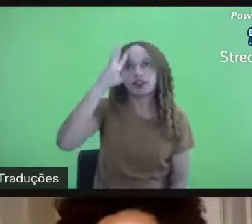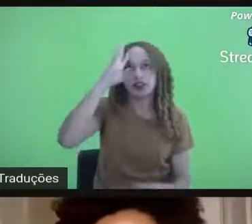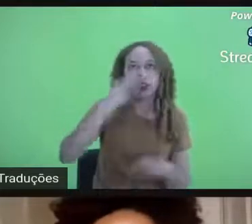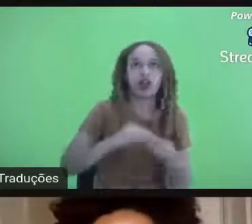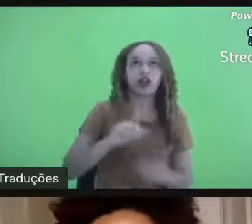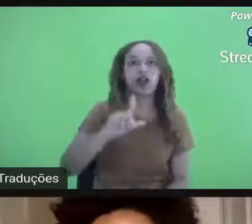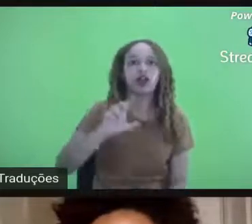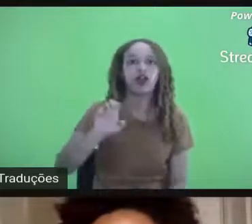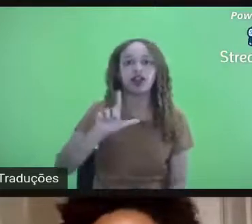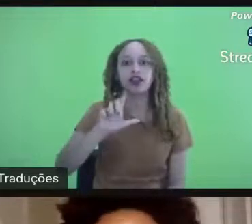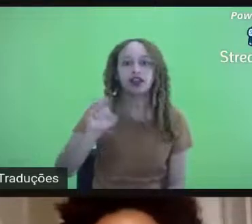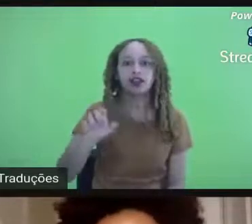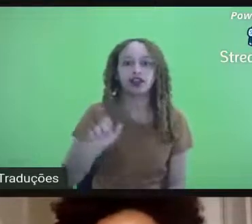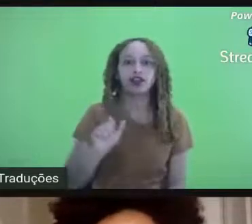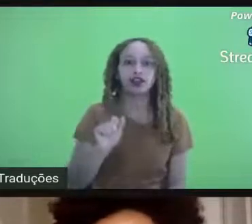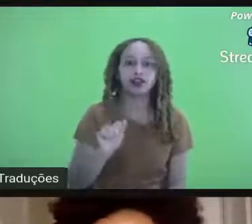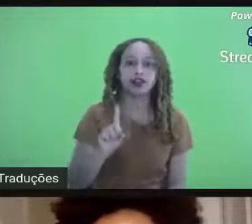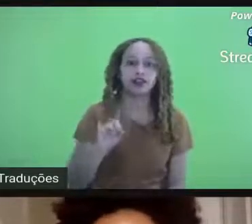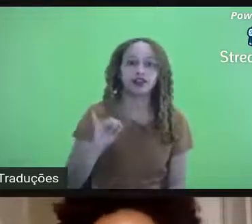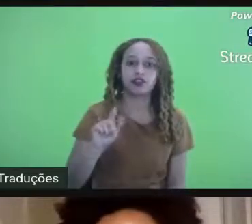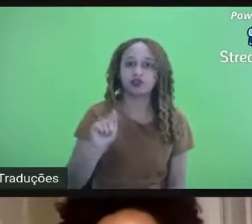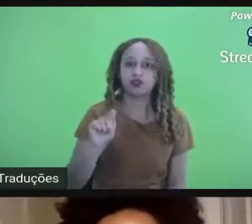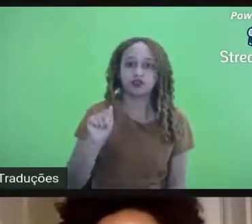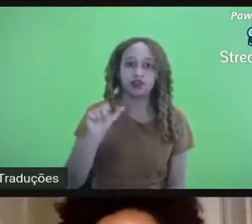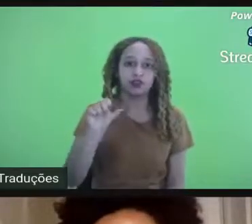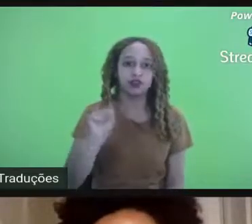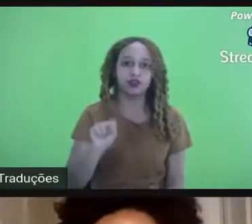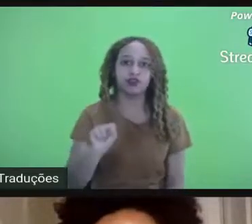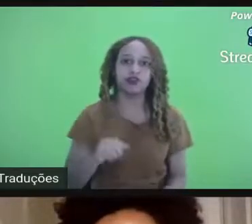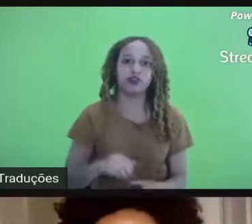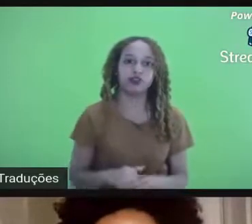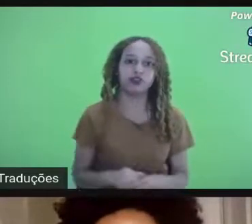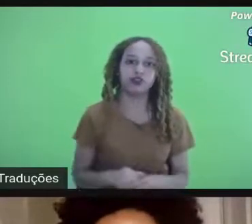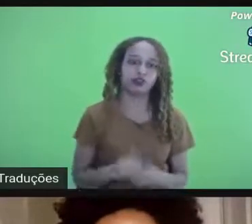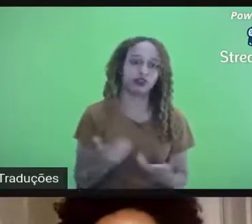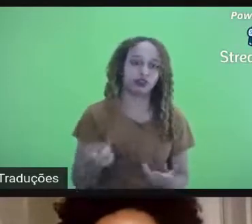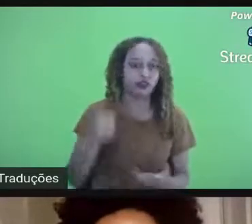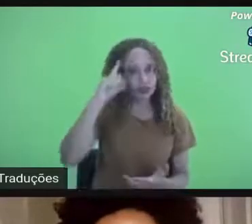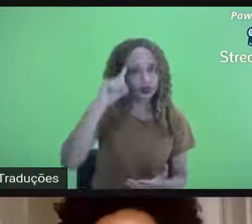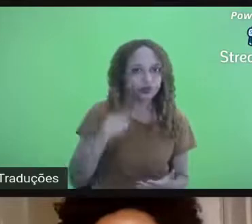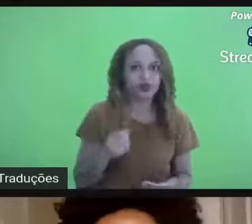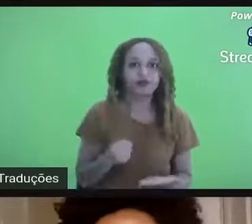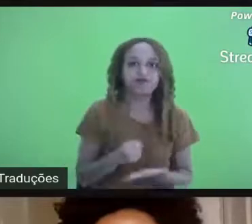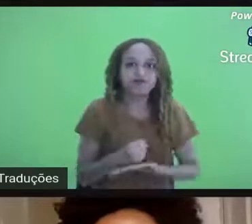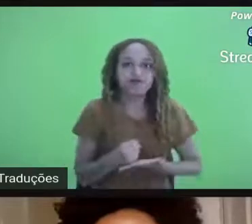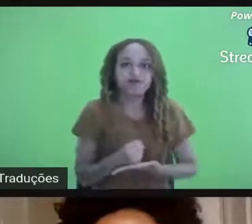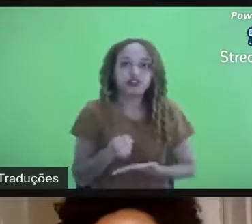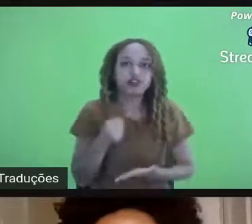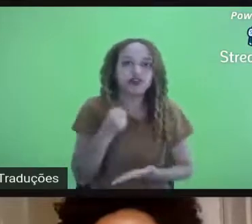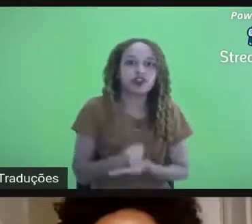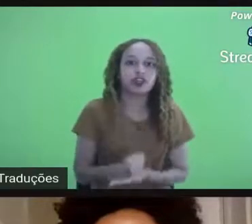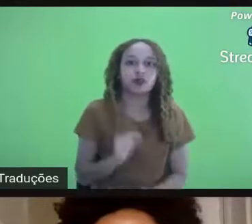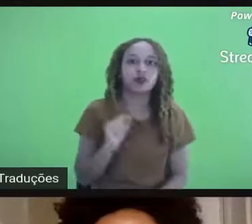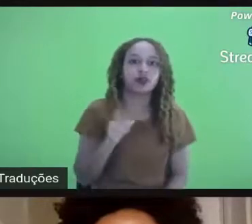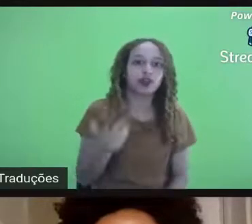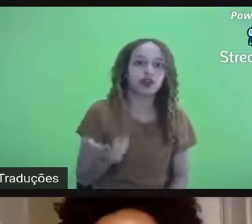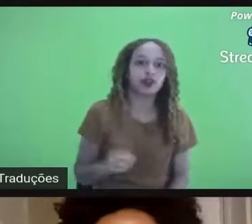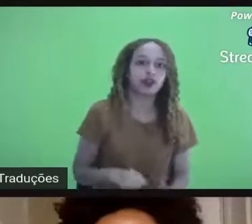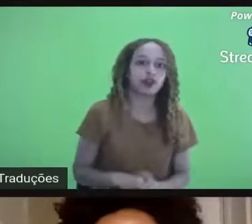ou do Artigas, que tiveram um pouco mais essa preocupação, mas não estabeleceram exatamente o que é. Porque quando eu olho, por